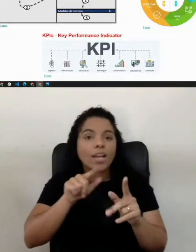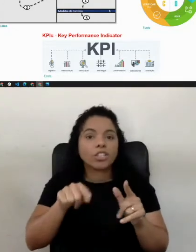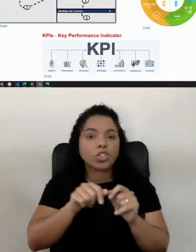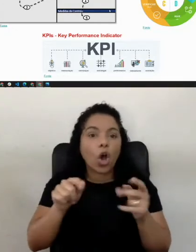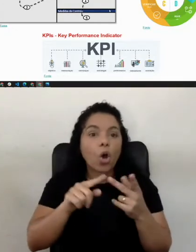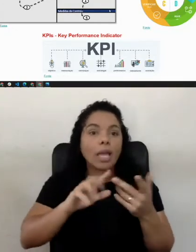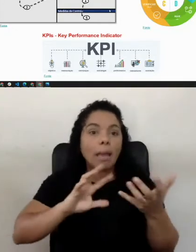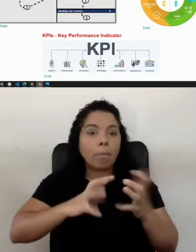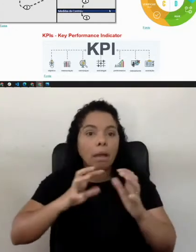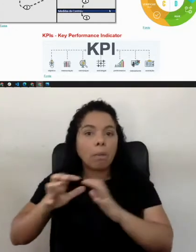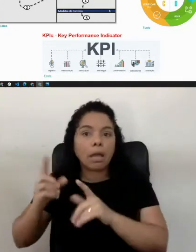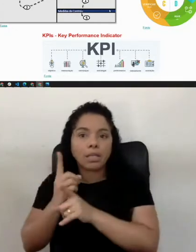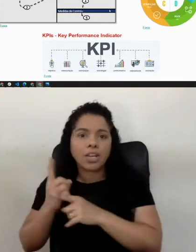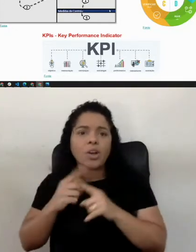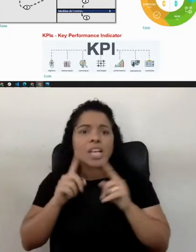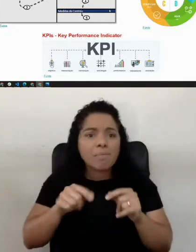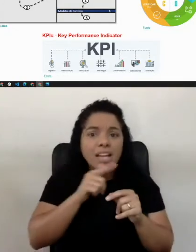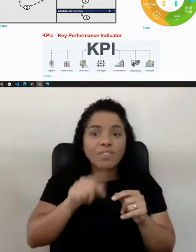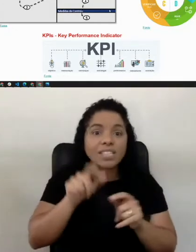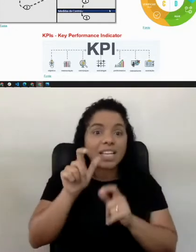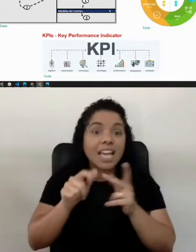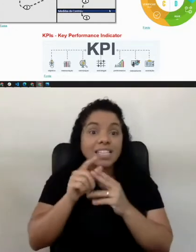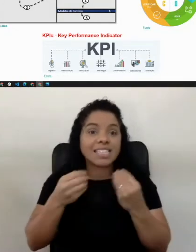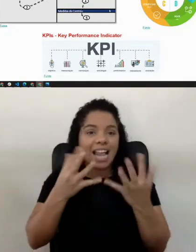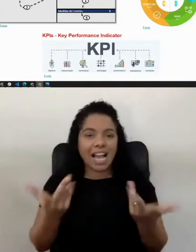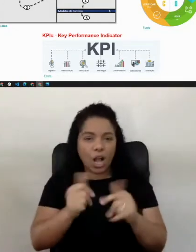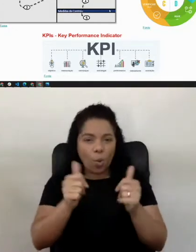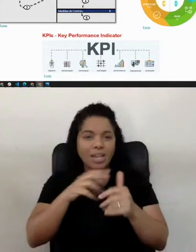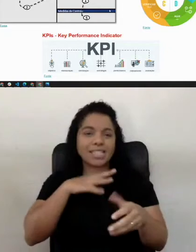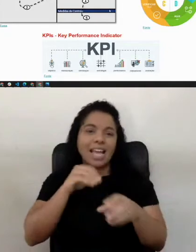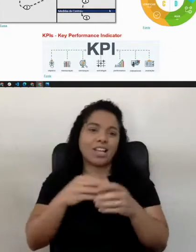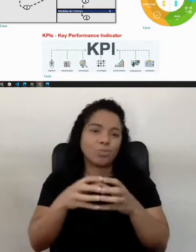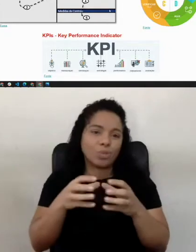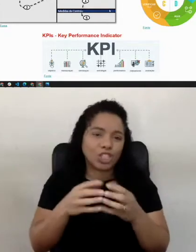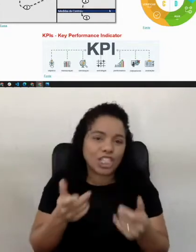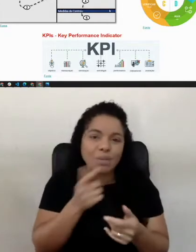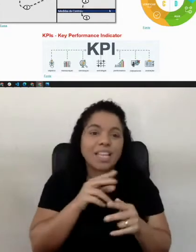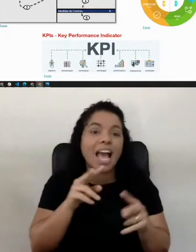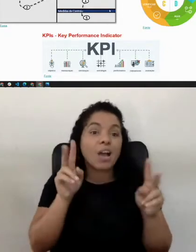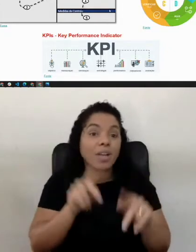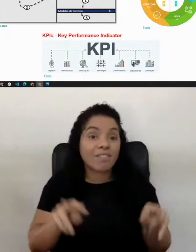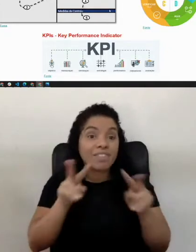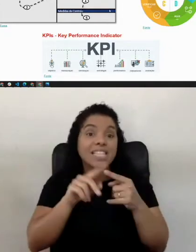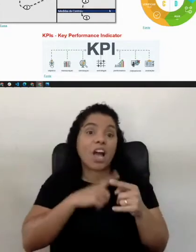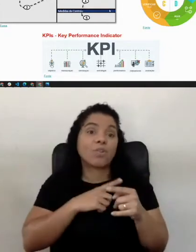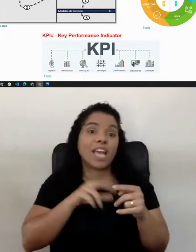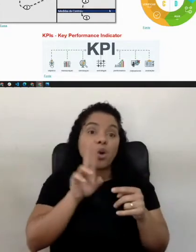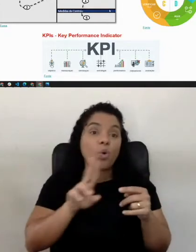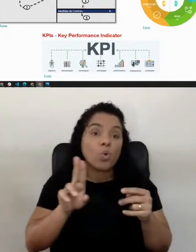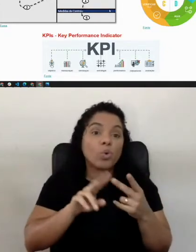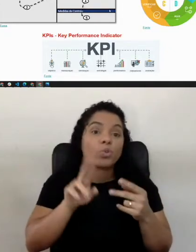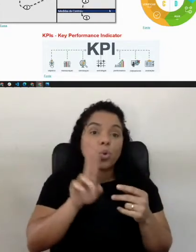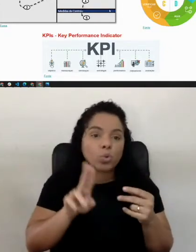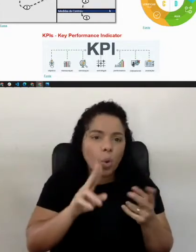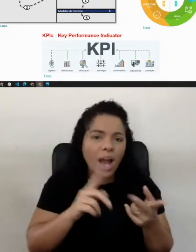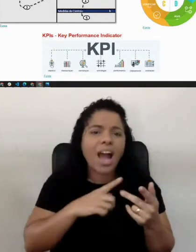de bugs para ser um cara que realmente traz a qualidade para dentro do time. Ele traz a visão do usuário. Ele traz o